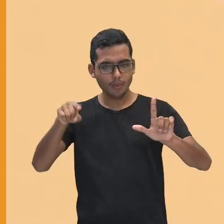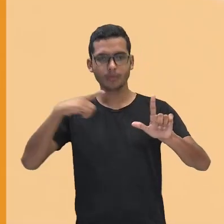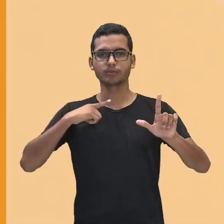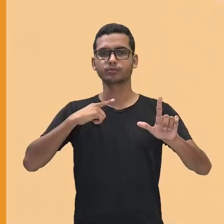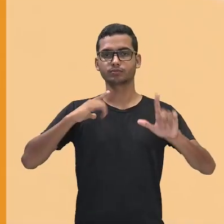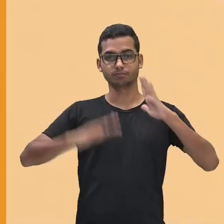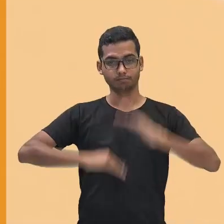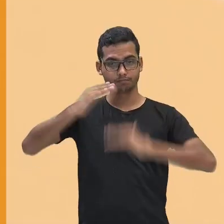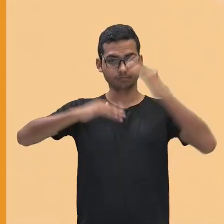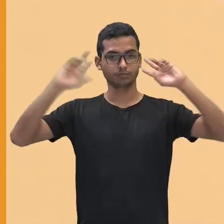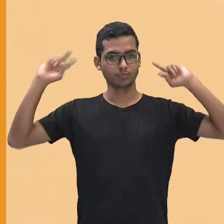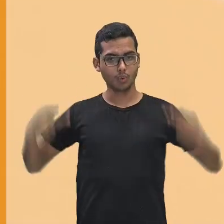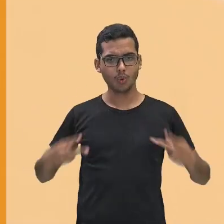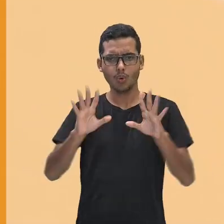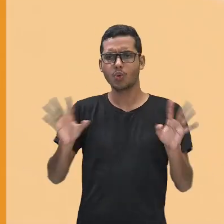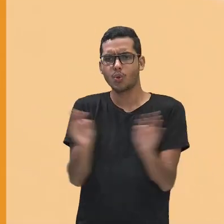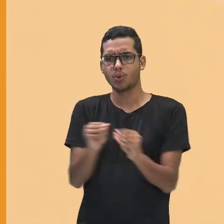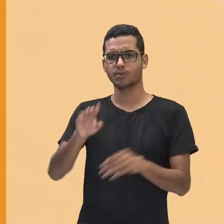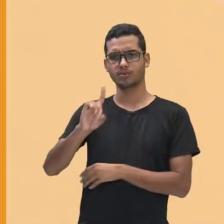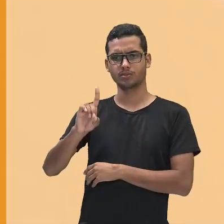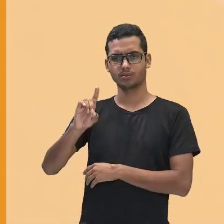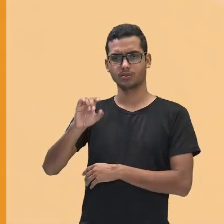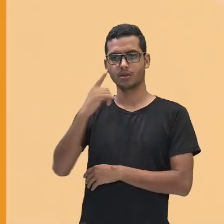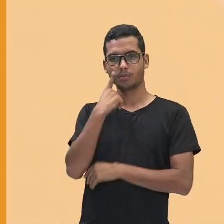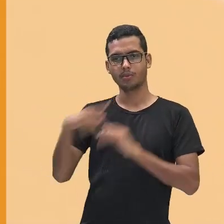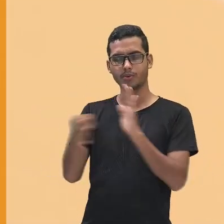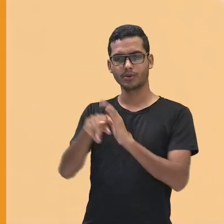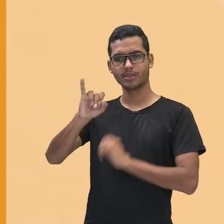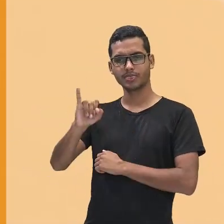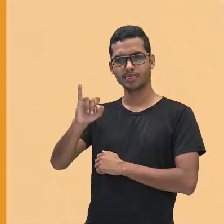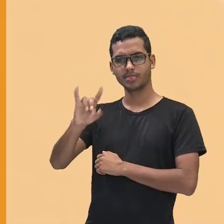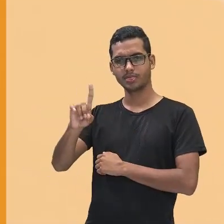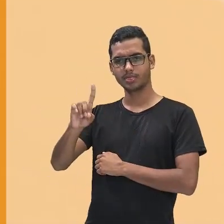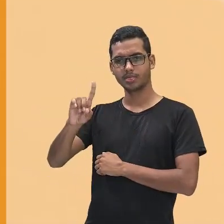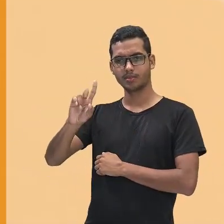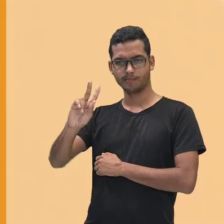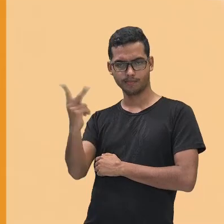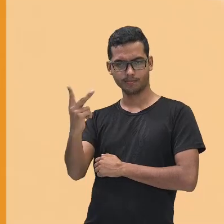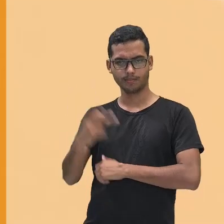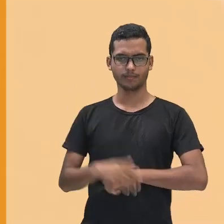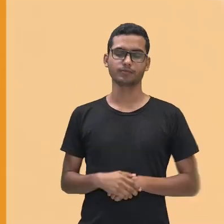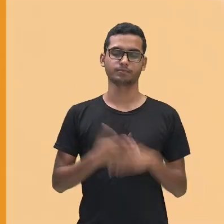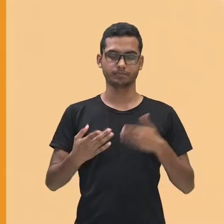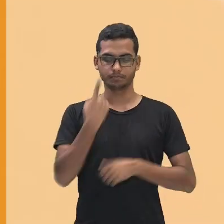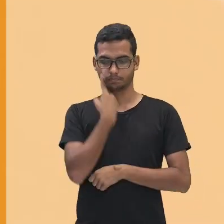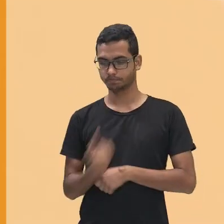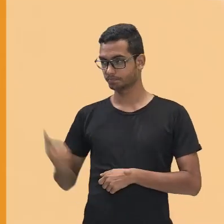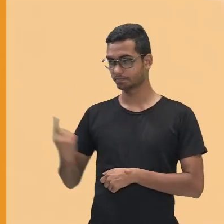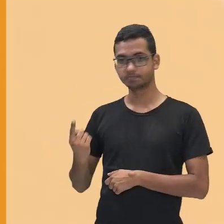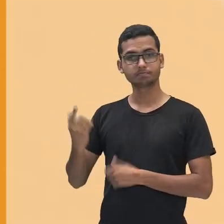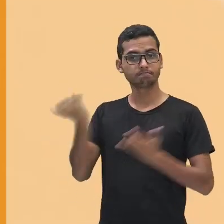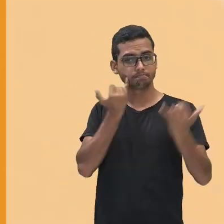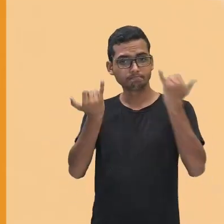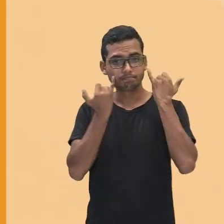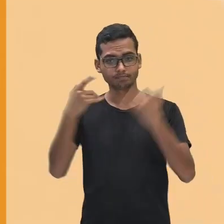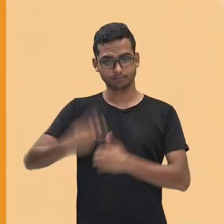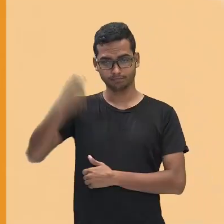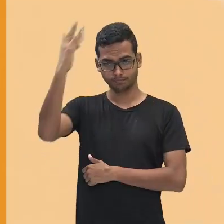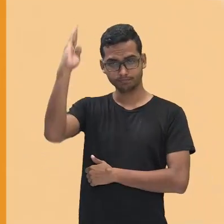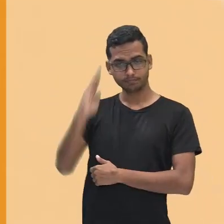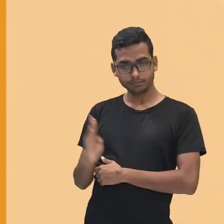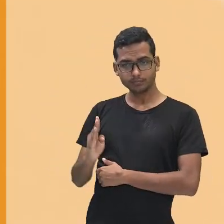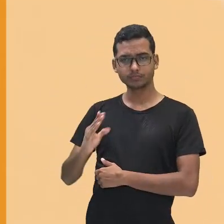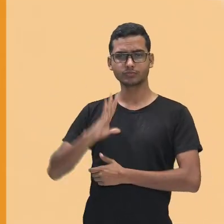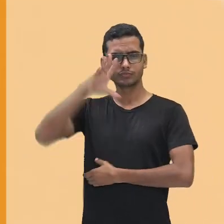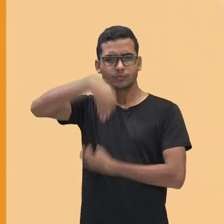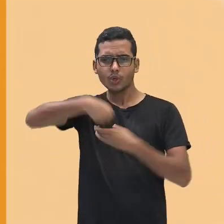Humano, que é aí o IDH. Então vamos verificar algumas informações com relação ao Brasil, dentro desse